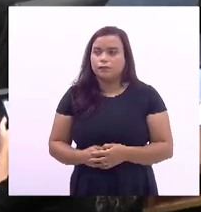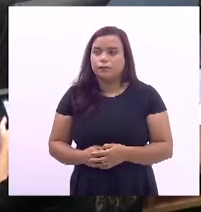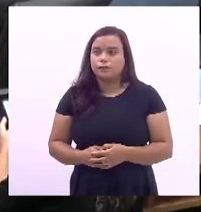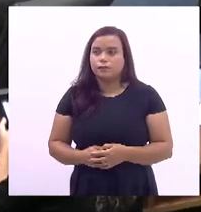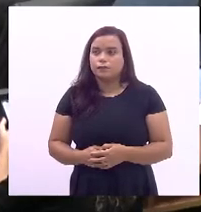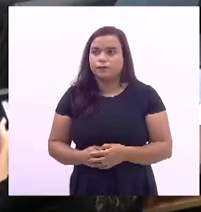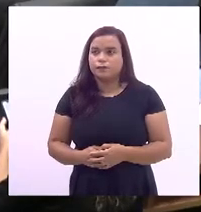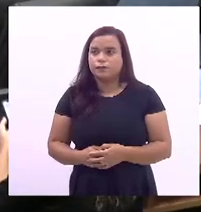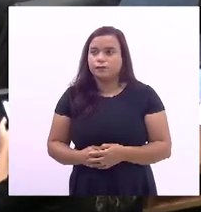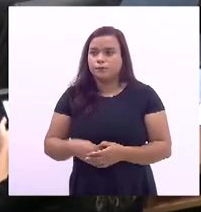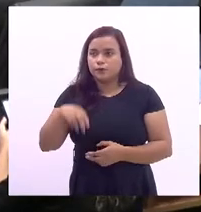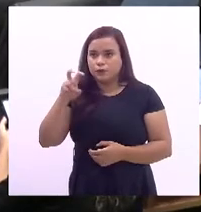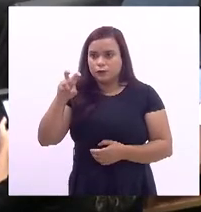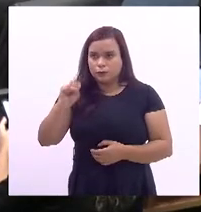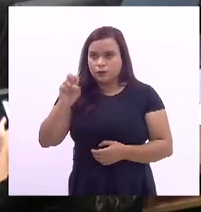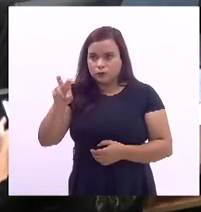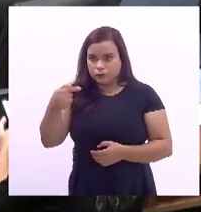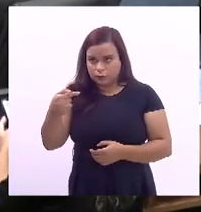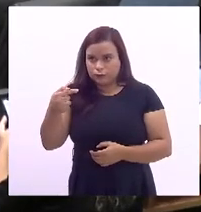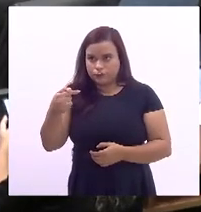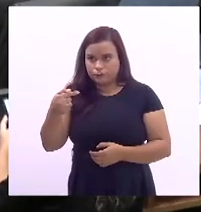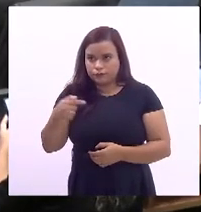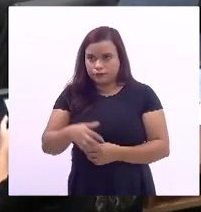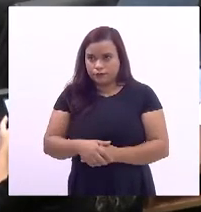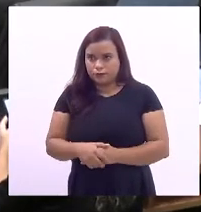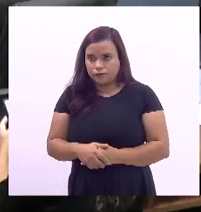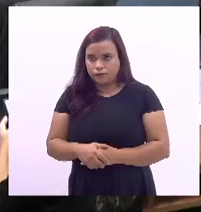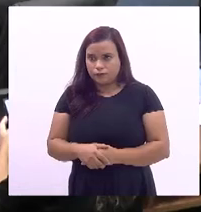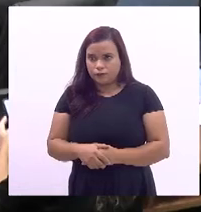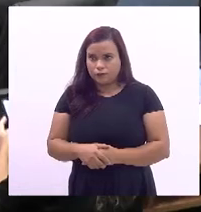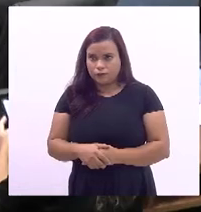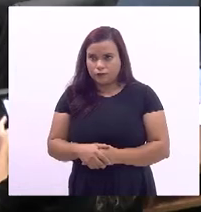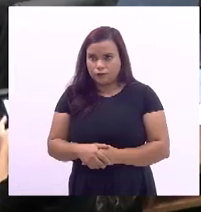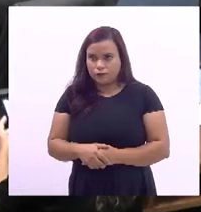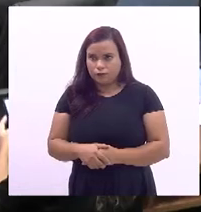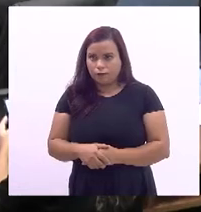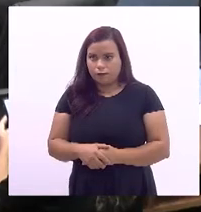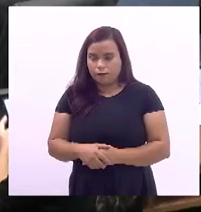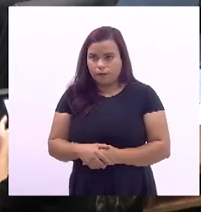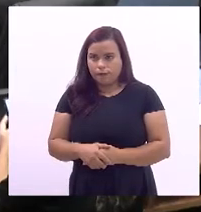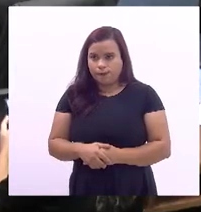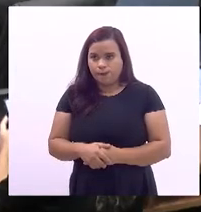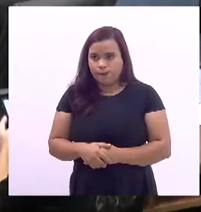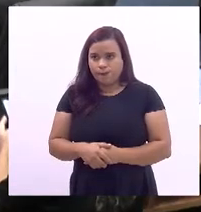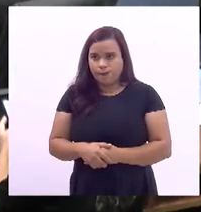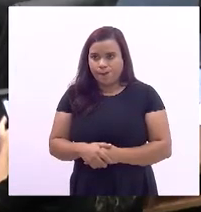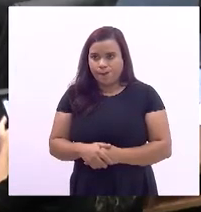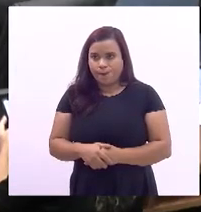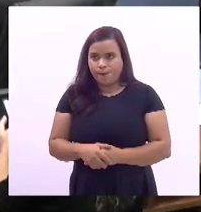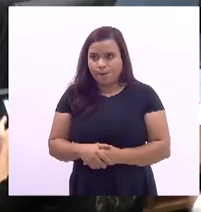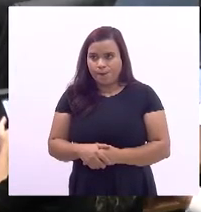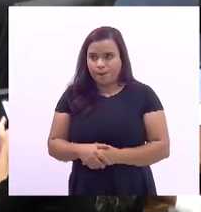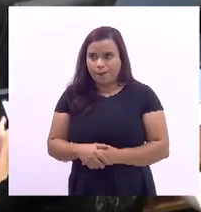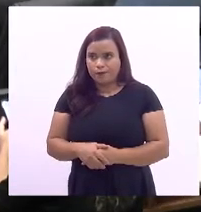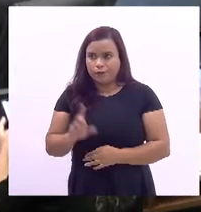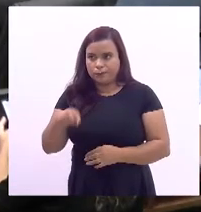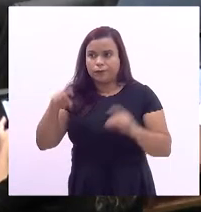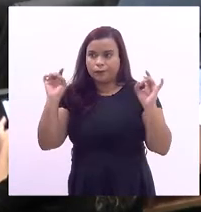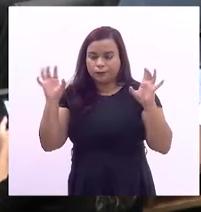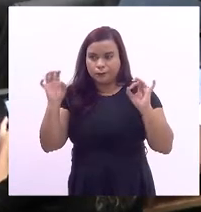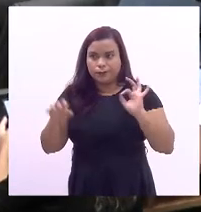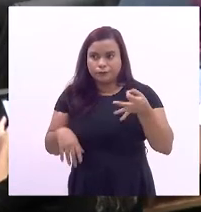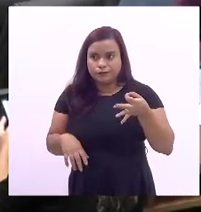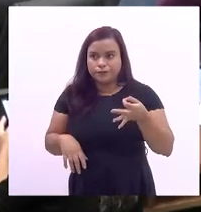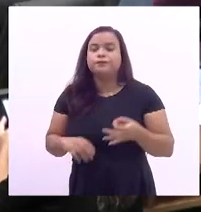e recortou 57 né não tem nada a ver realmente presentes é na extraordinária